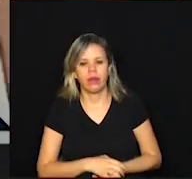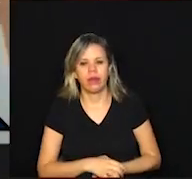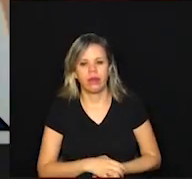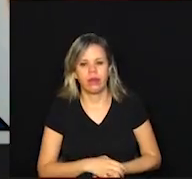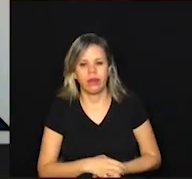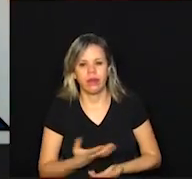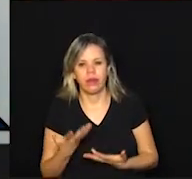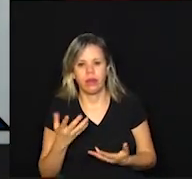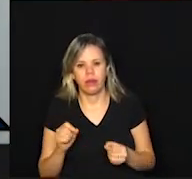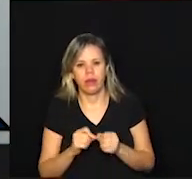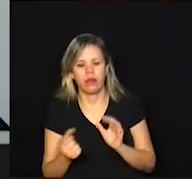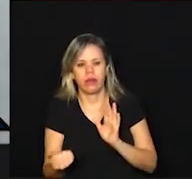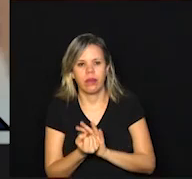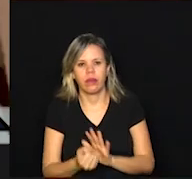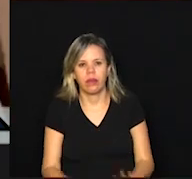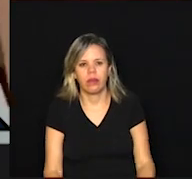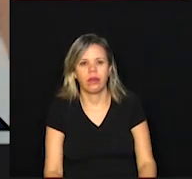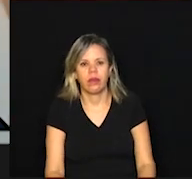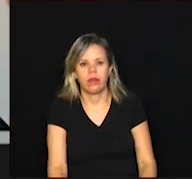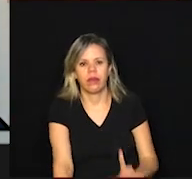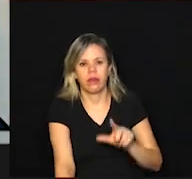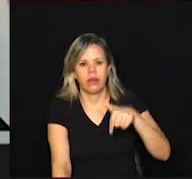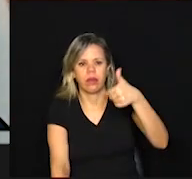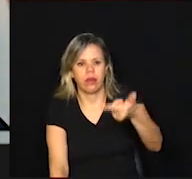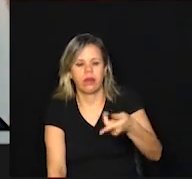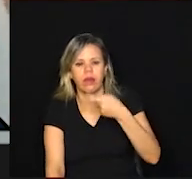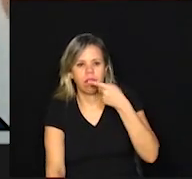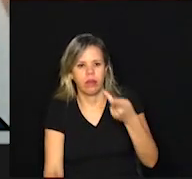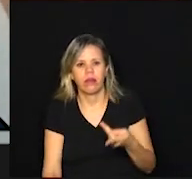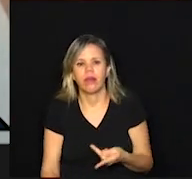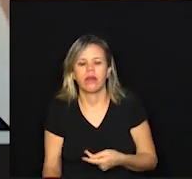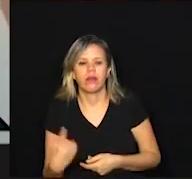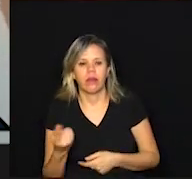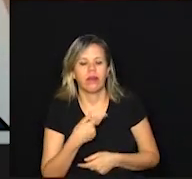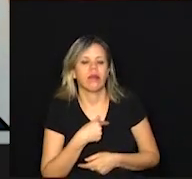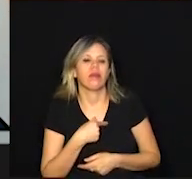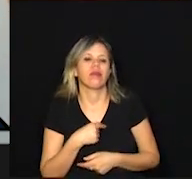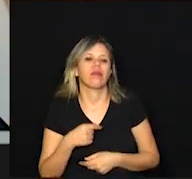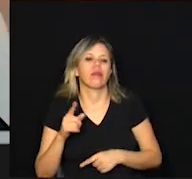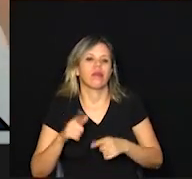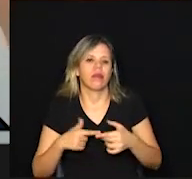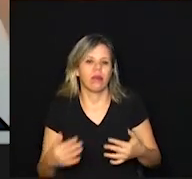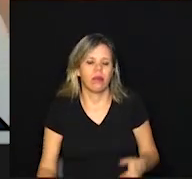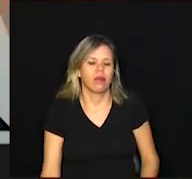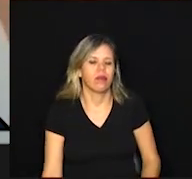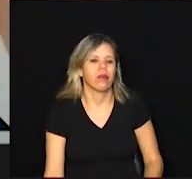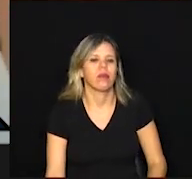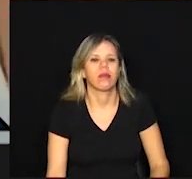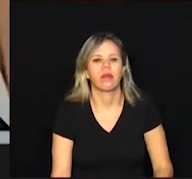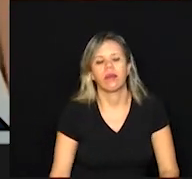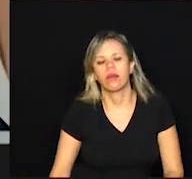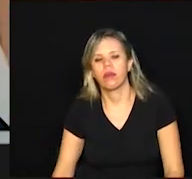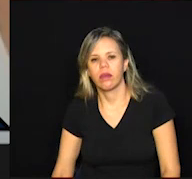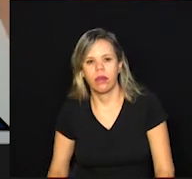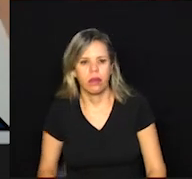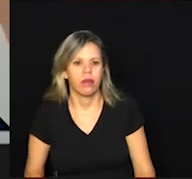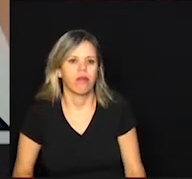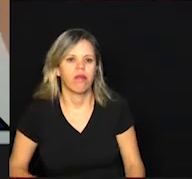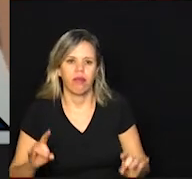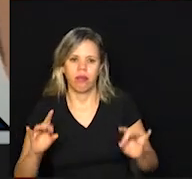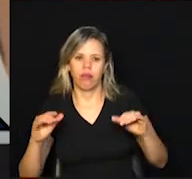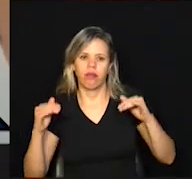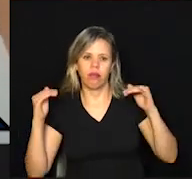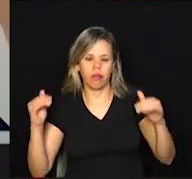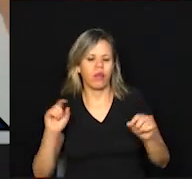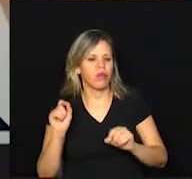eu queria fazer xixi em segundo falar desse nosso património né material no material dessa riqueza